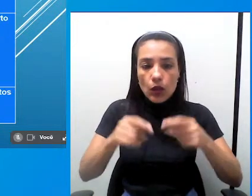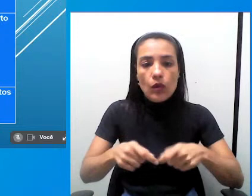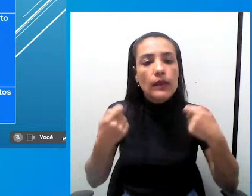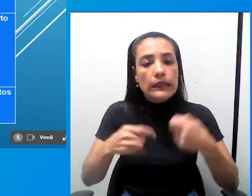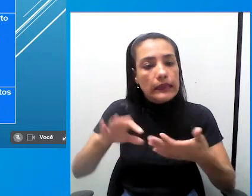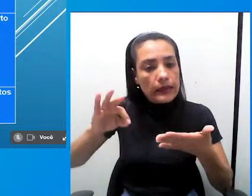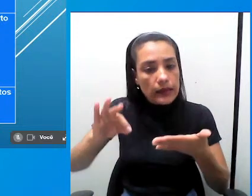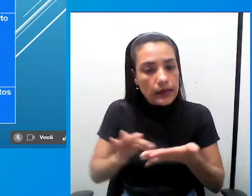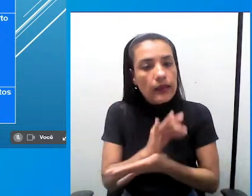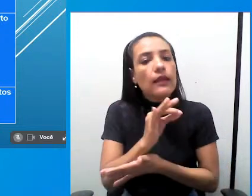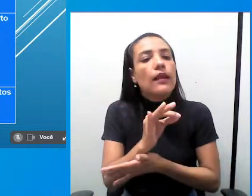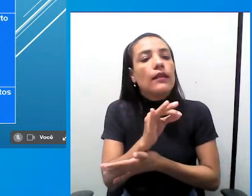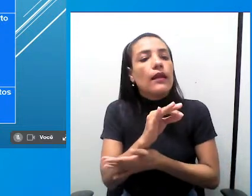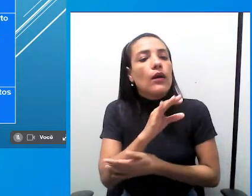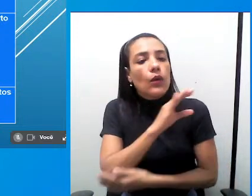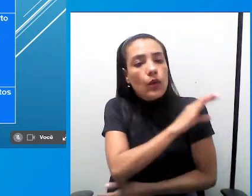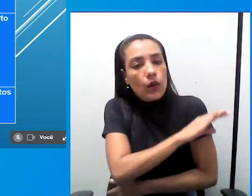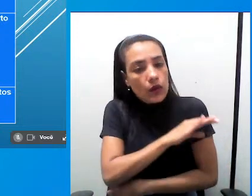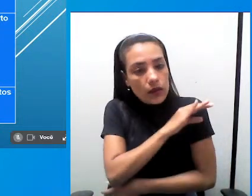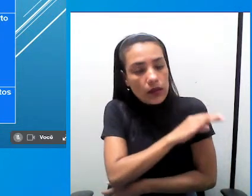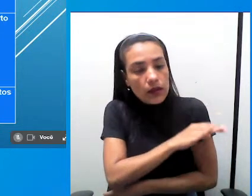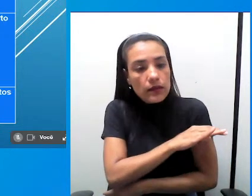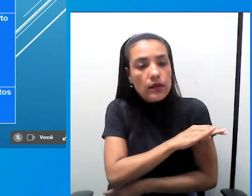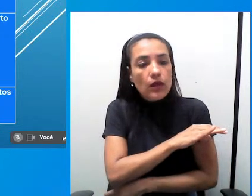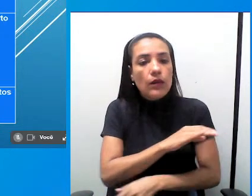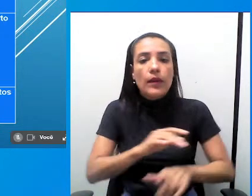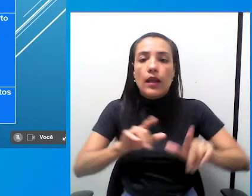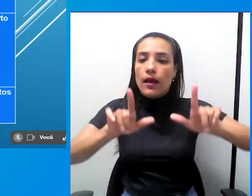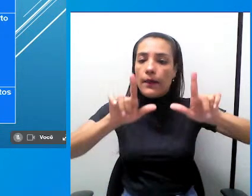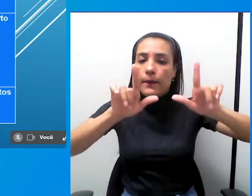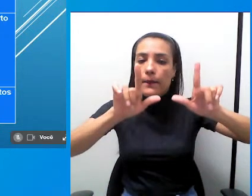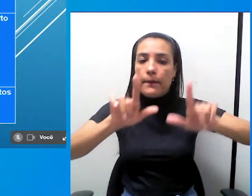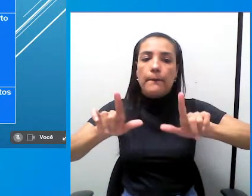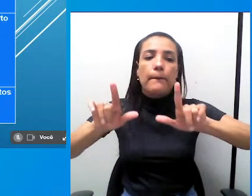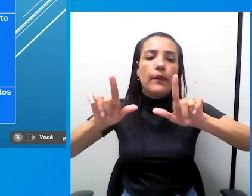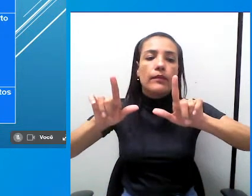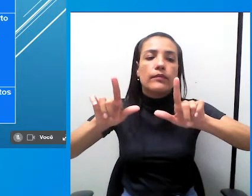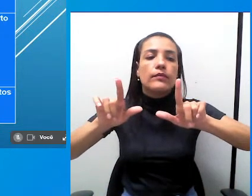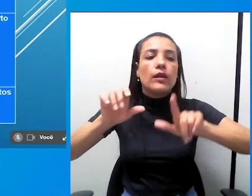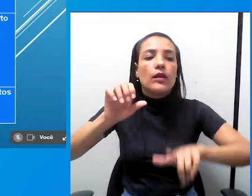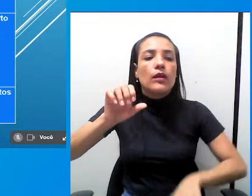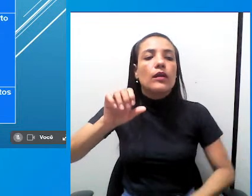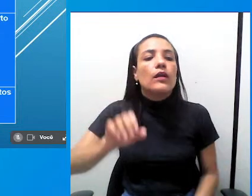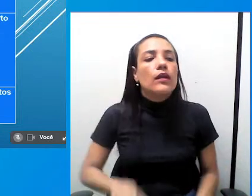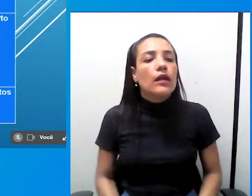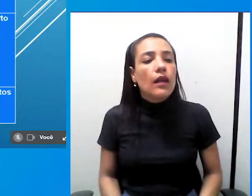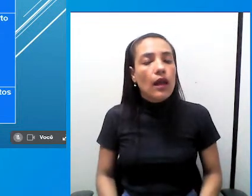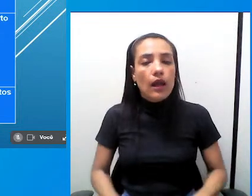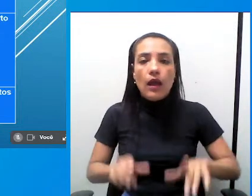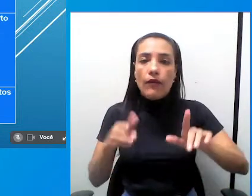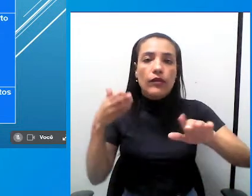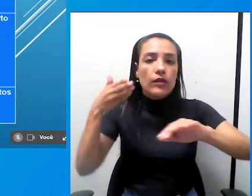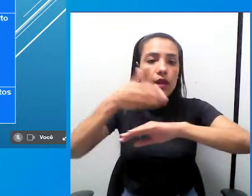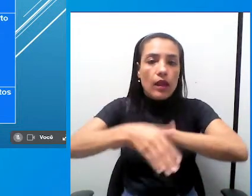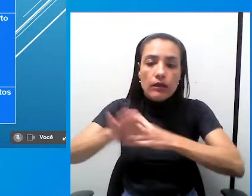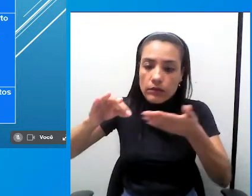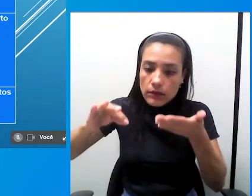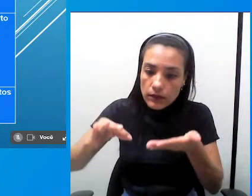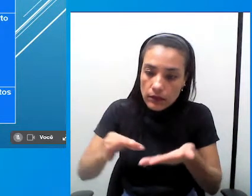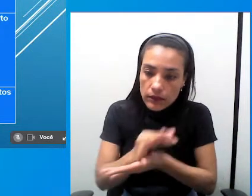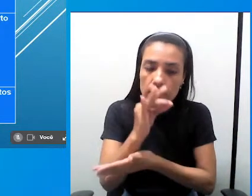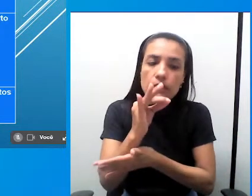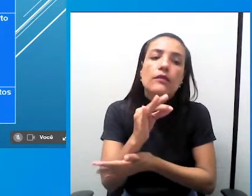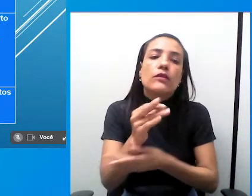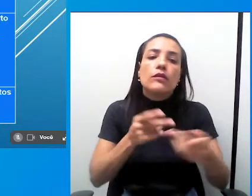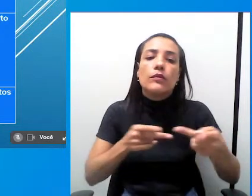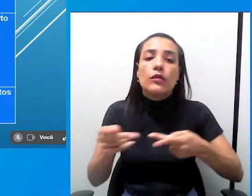cadastrados na coordenação de extensão através da plataforma SUAP que a gente utiliza aqui, que é uma plataforma onde você entra e inscreve o projeto de extensão,